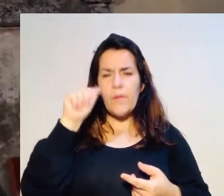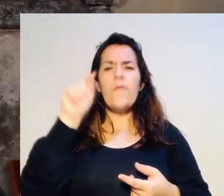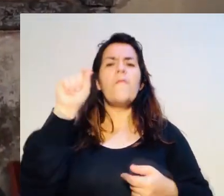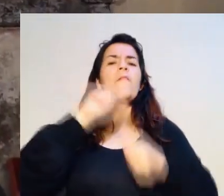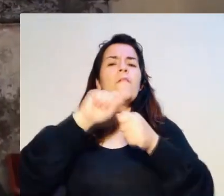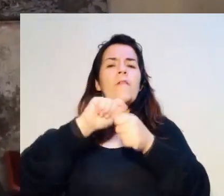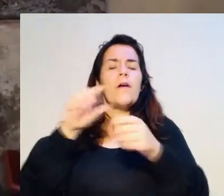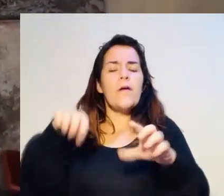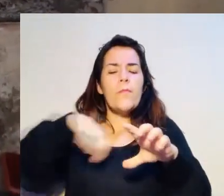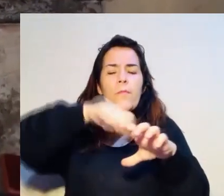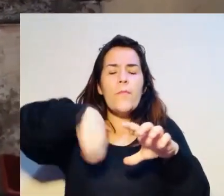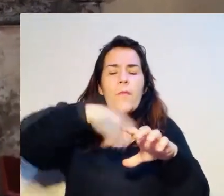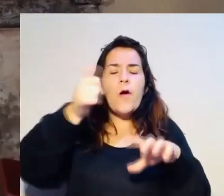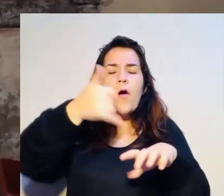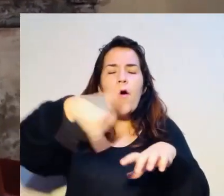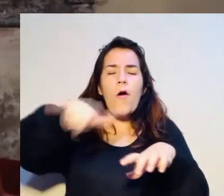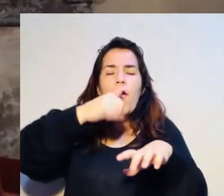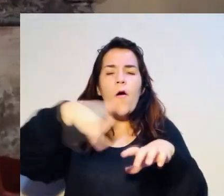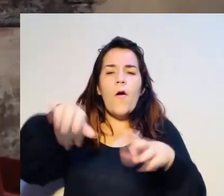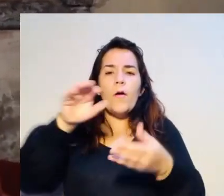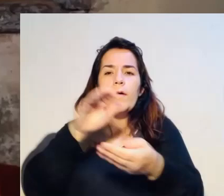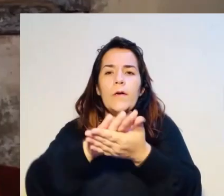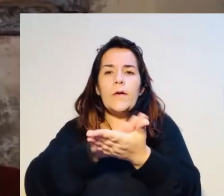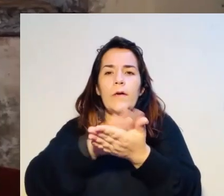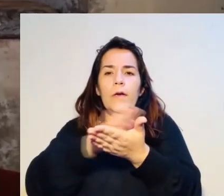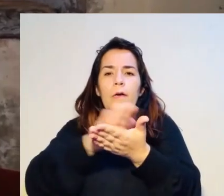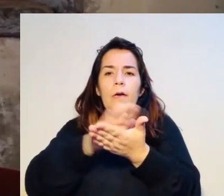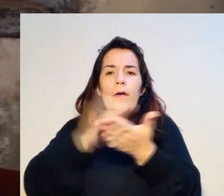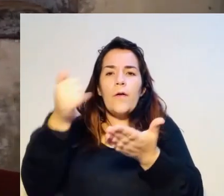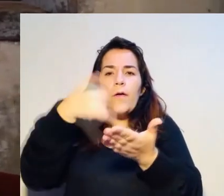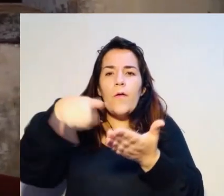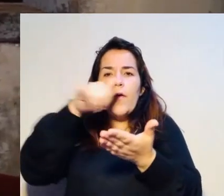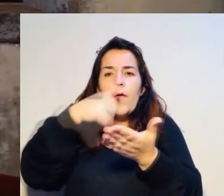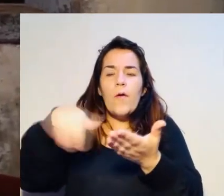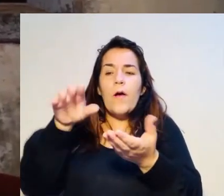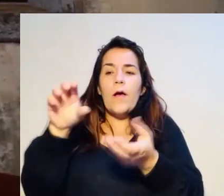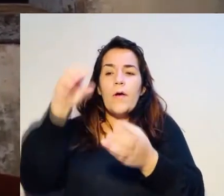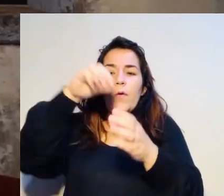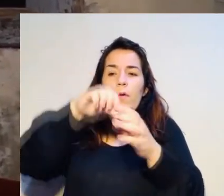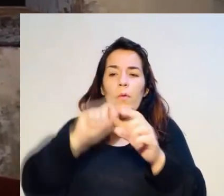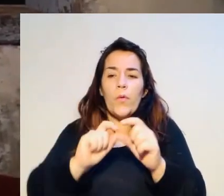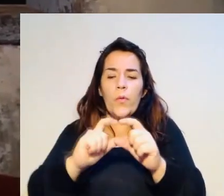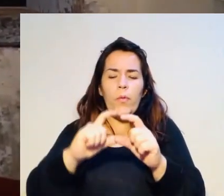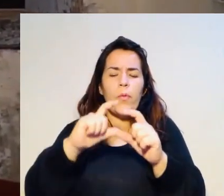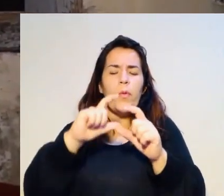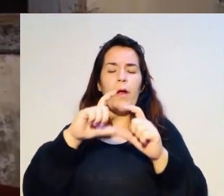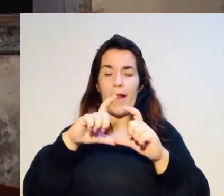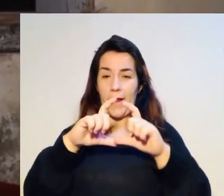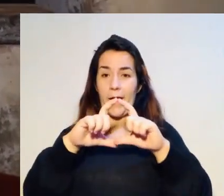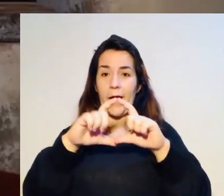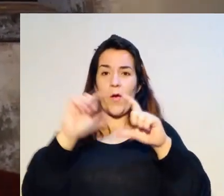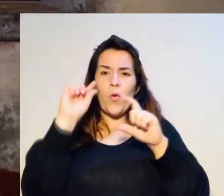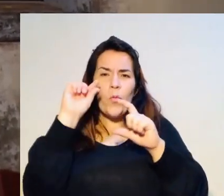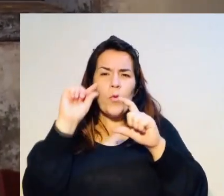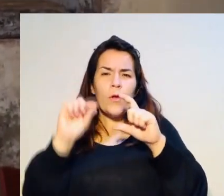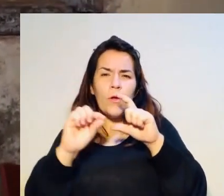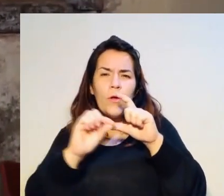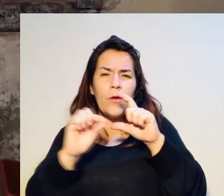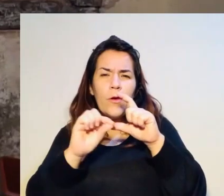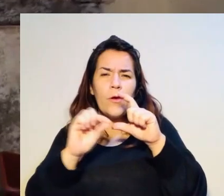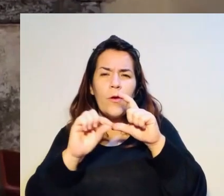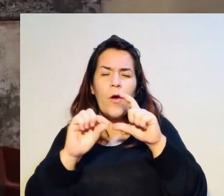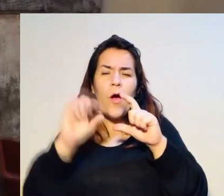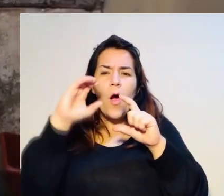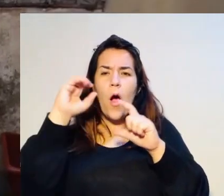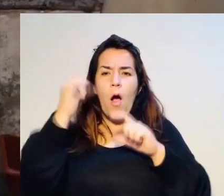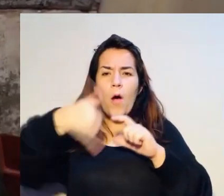Repelente. Mistura com um pouquinho de óleo. Se você encher um vidrinho, coloca um dedinho de óleo. O